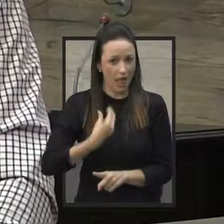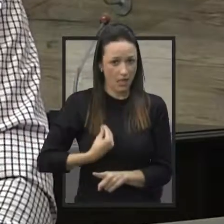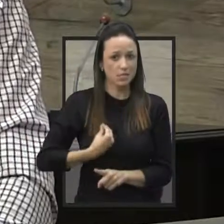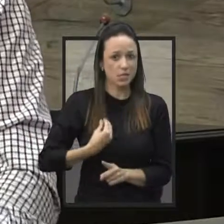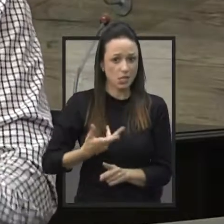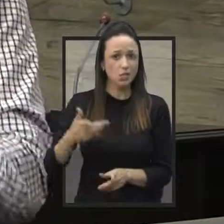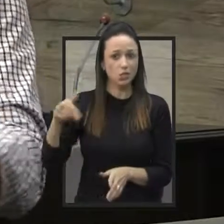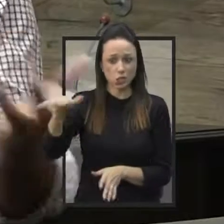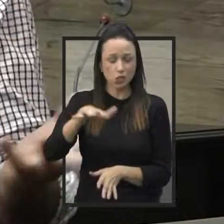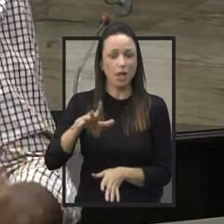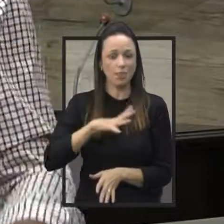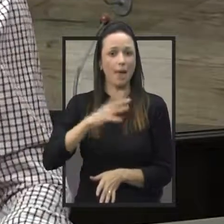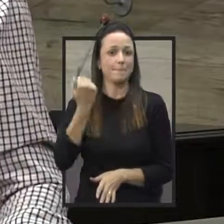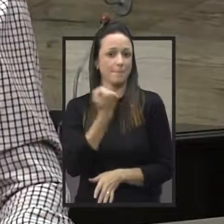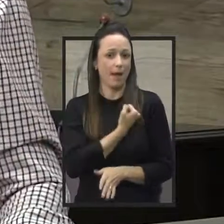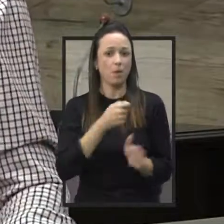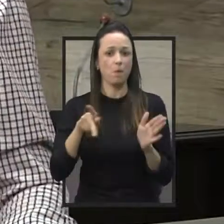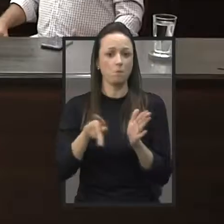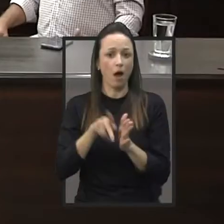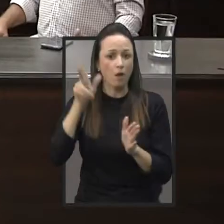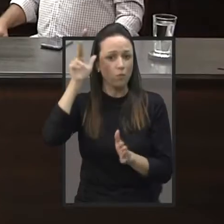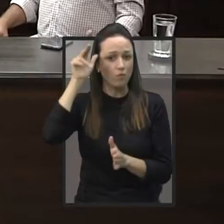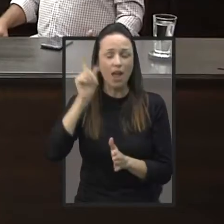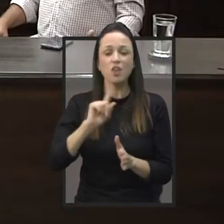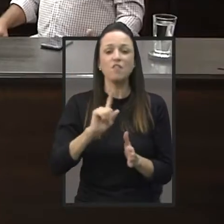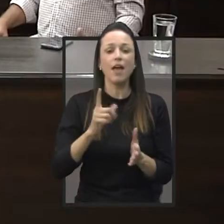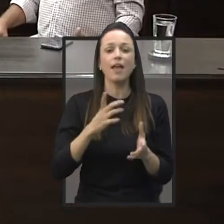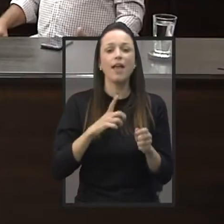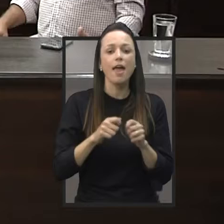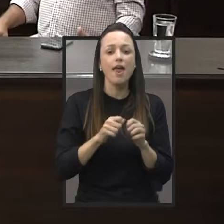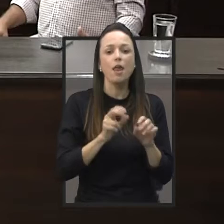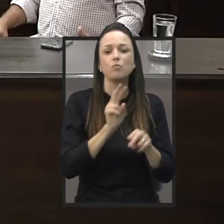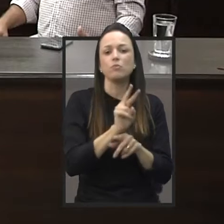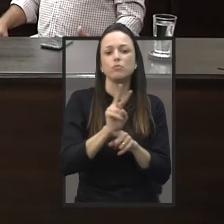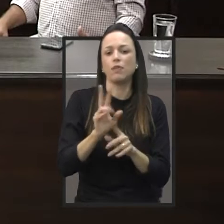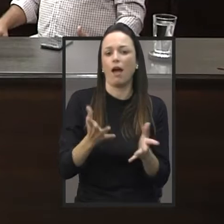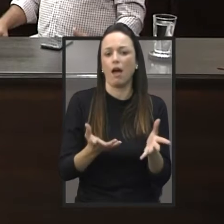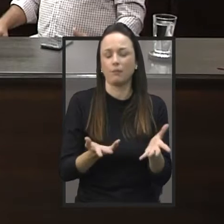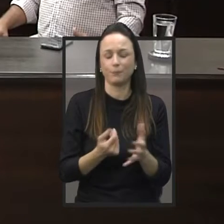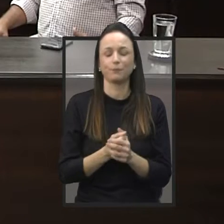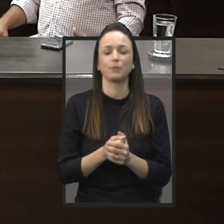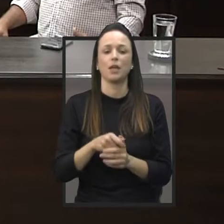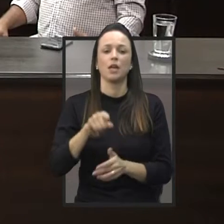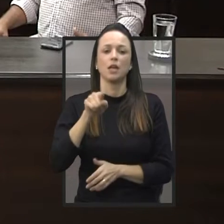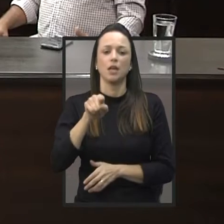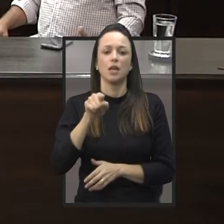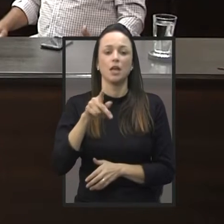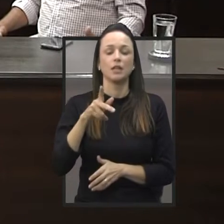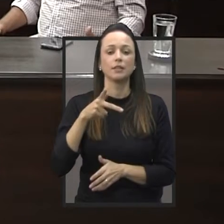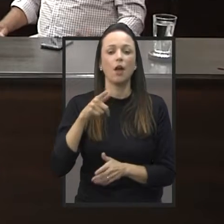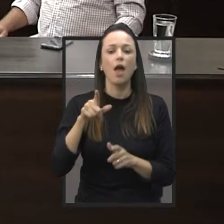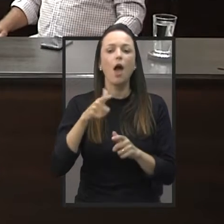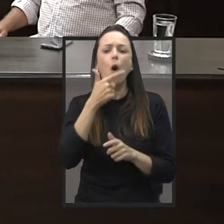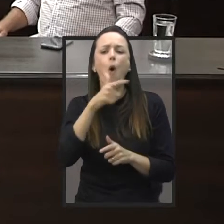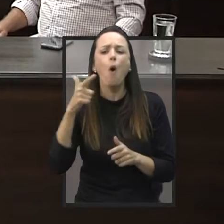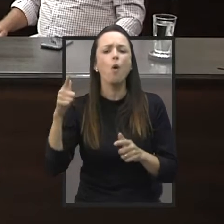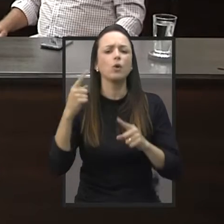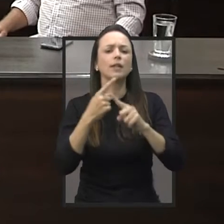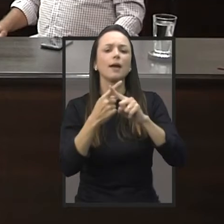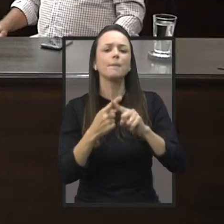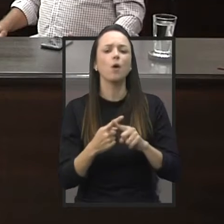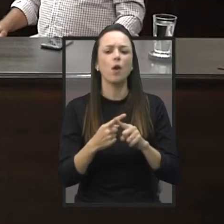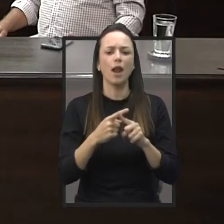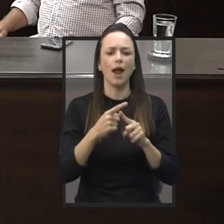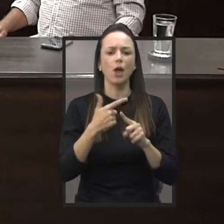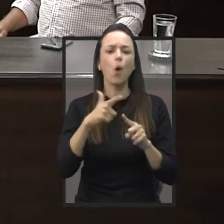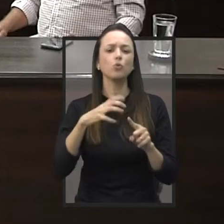de cavalo, e ninguém mais vai querer criar. O objetivo do projeto em si é, então, estimular outras provas. A